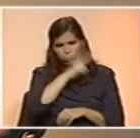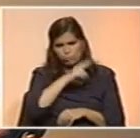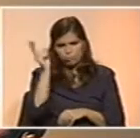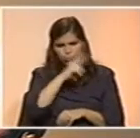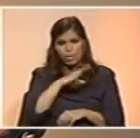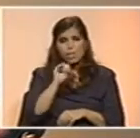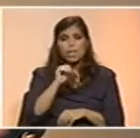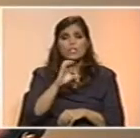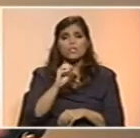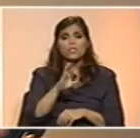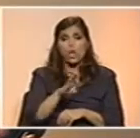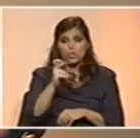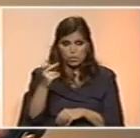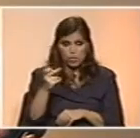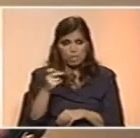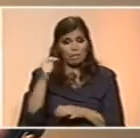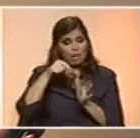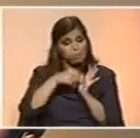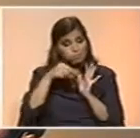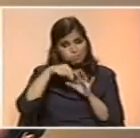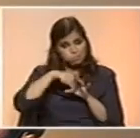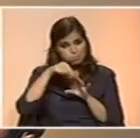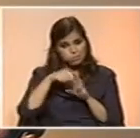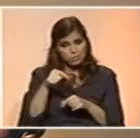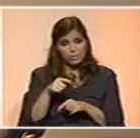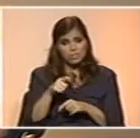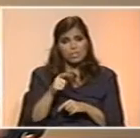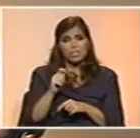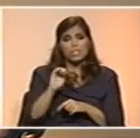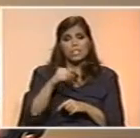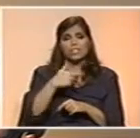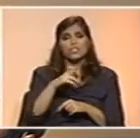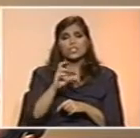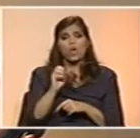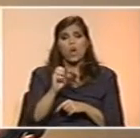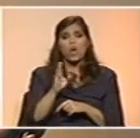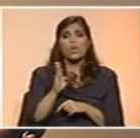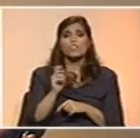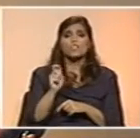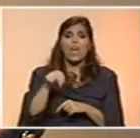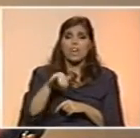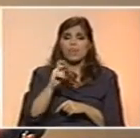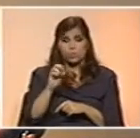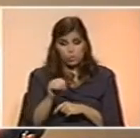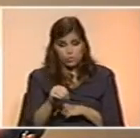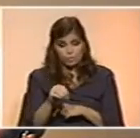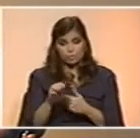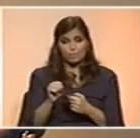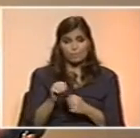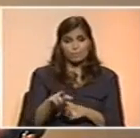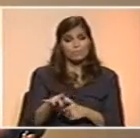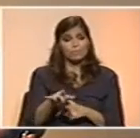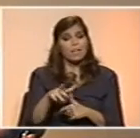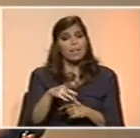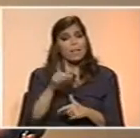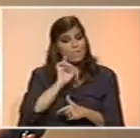soja tem os tais fitoestrogénios, portanto os estrogénios é a hormona feminina. Ah, é a tal exatamente, que e isso